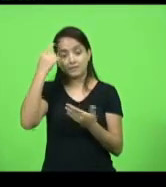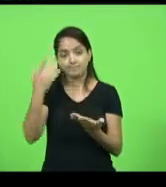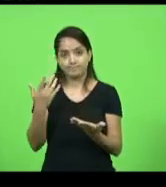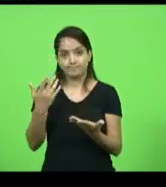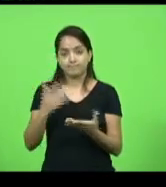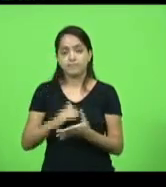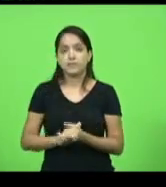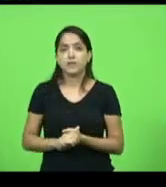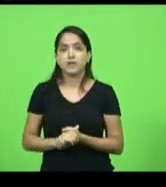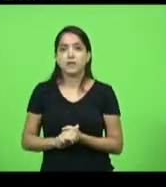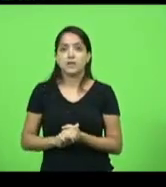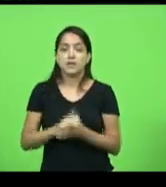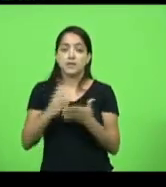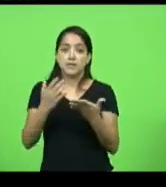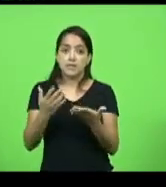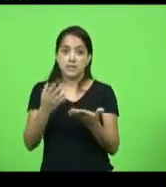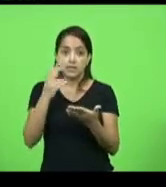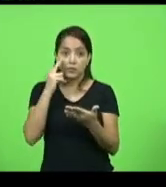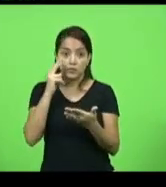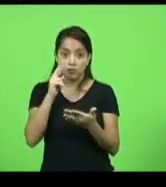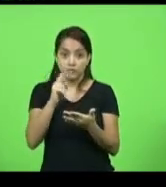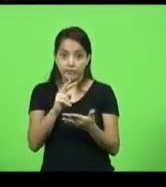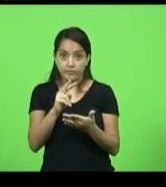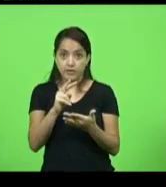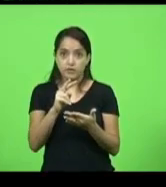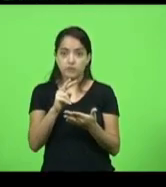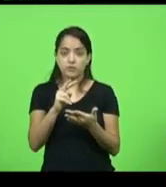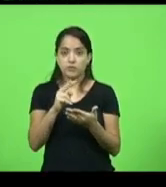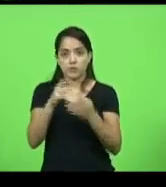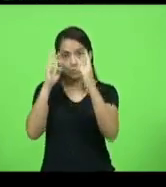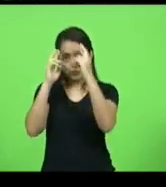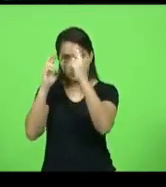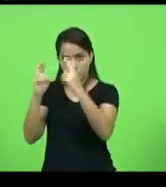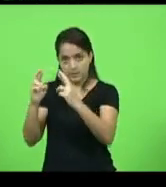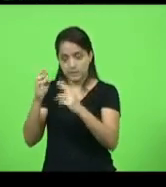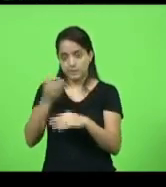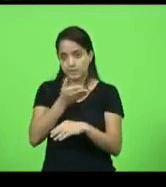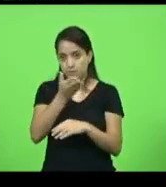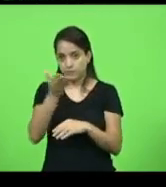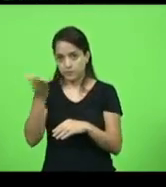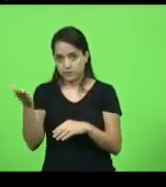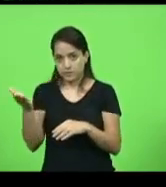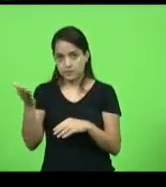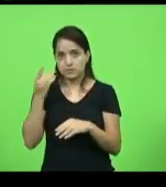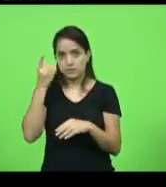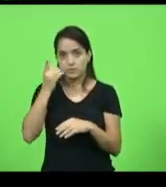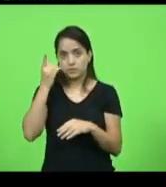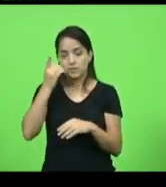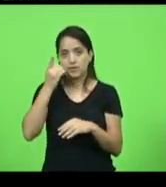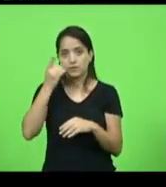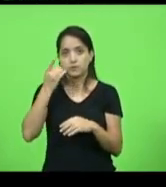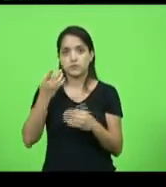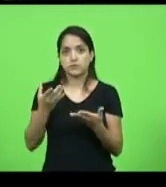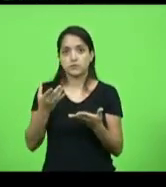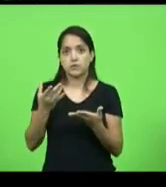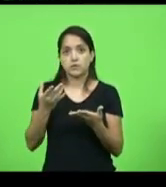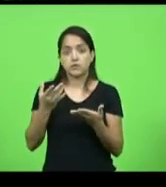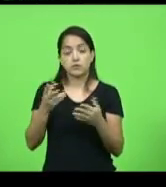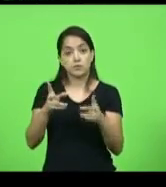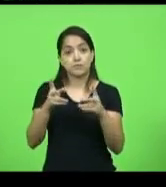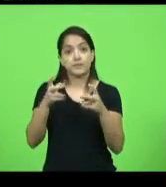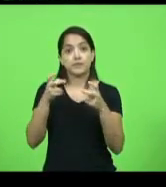E quando eu vejo que, com todo o respeito aos colegas que se manifestaram até agora, quando eu vejo que